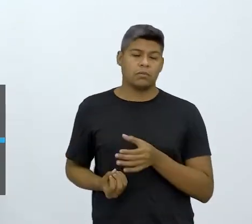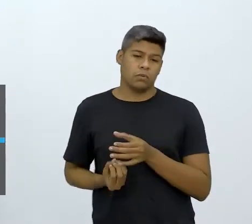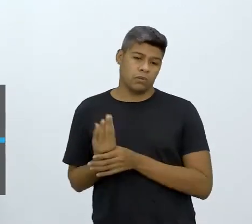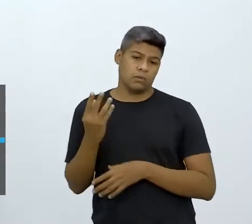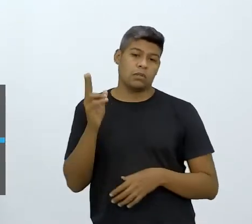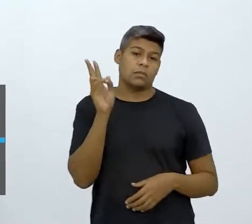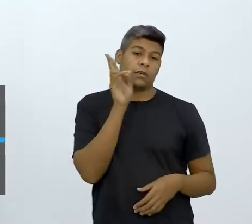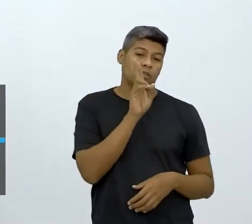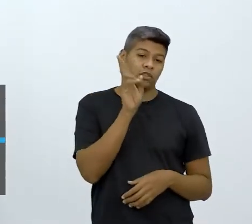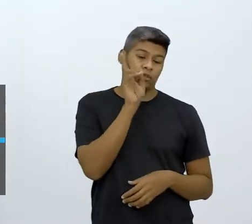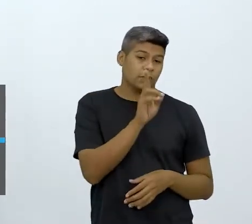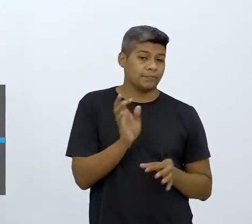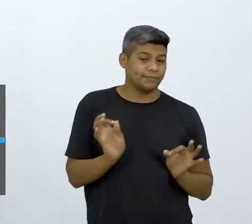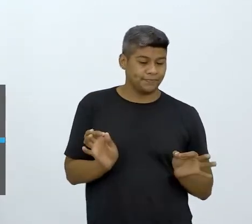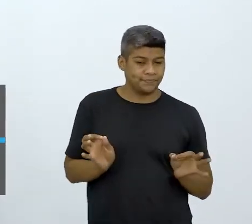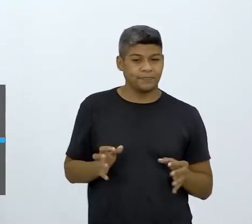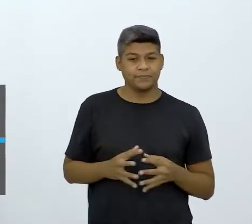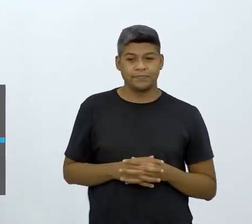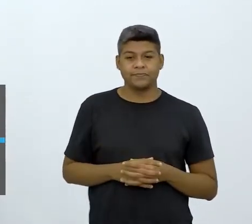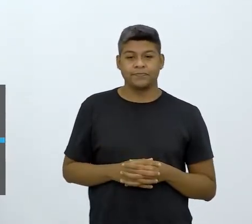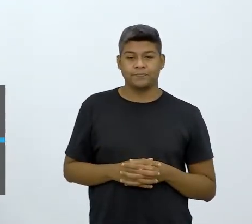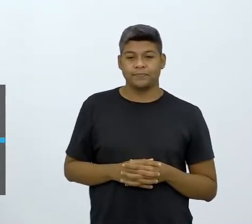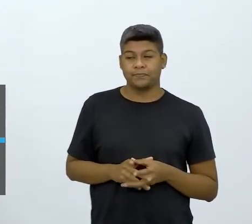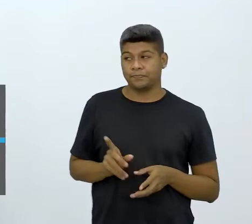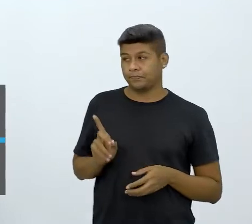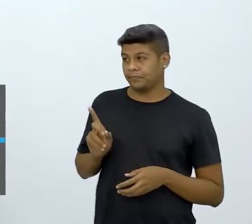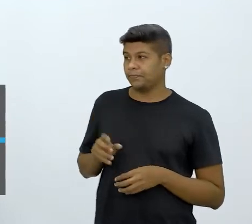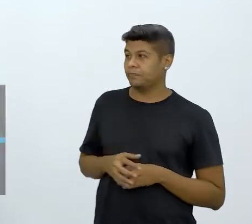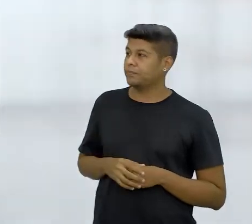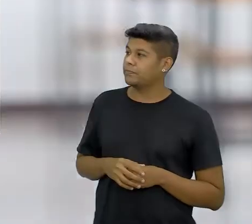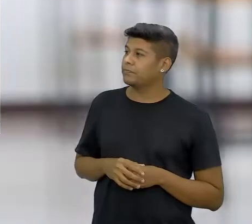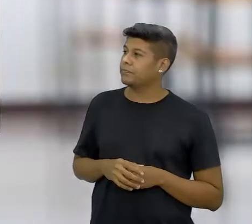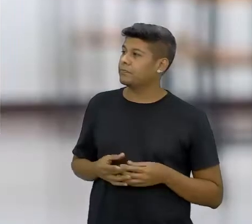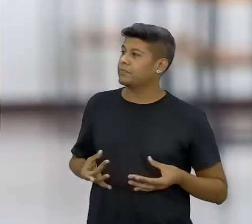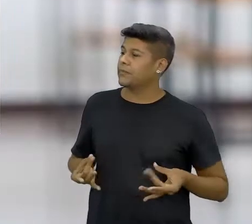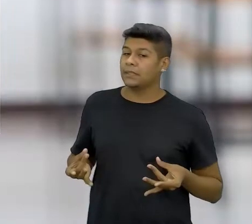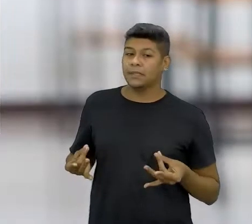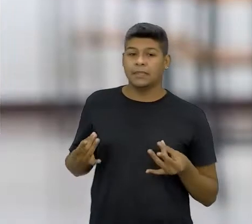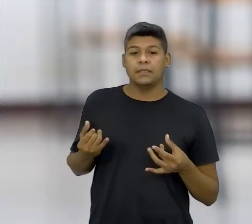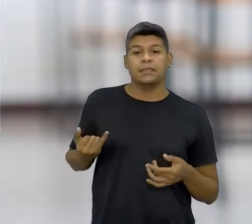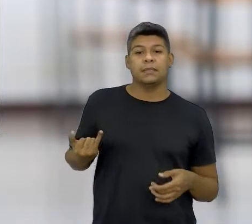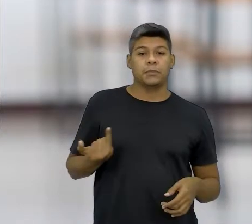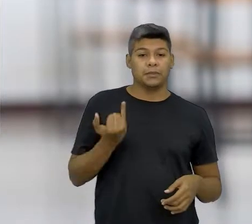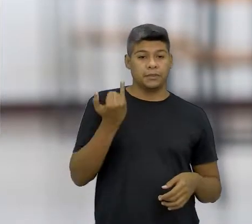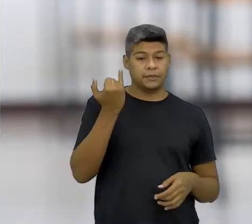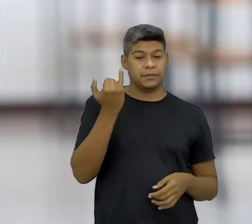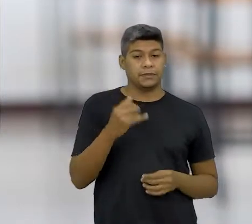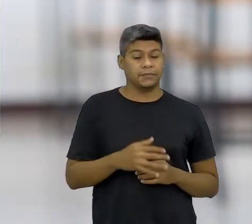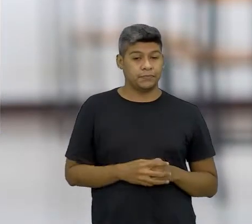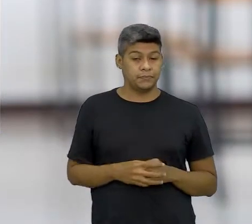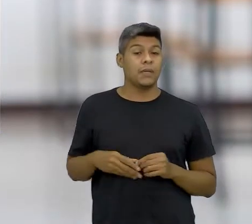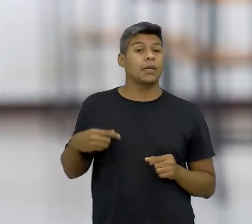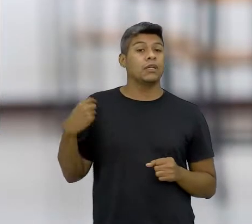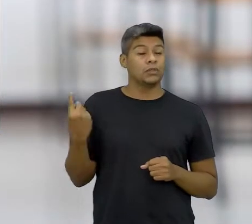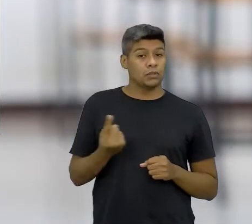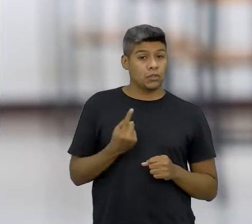história, Então vai aparecer aí na tela para vocês um detalhe bem importante. Como nós